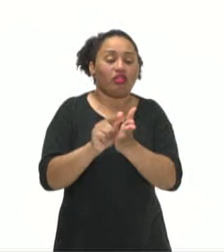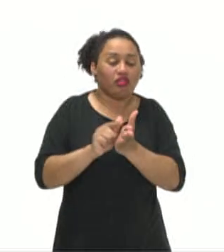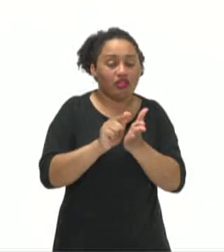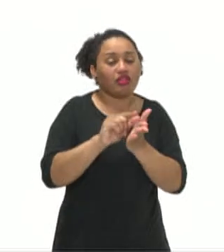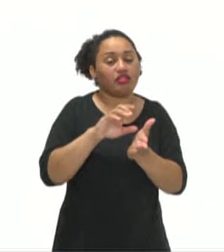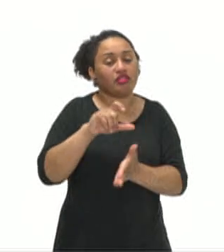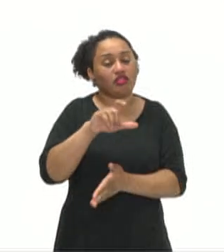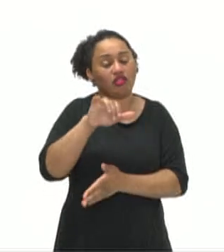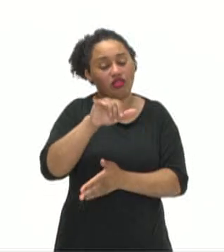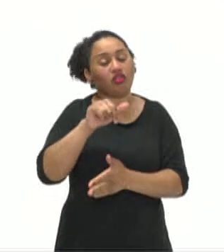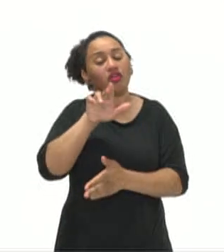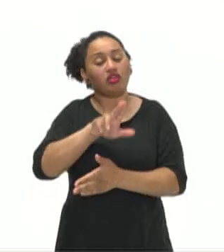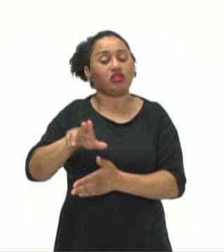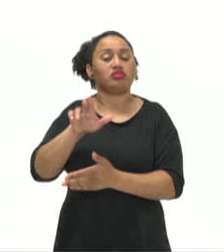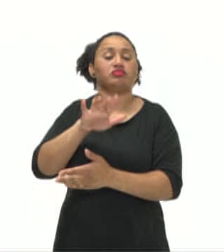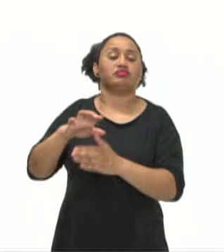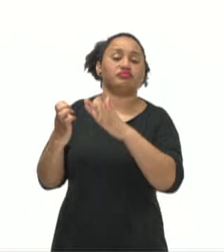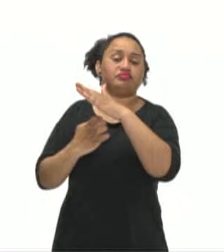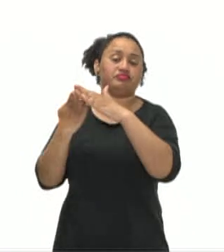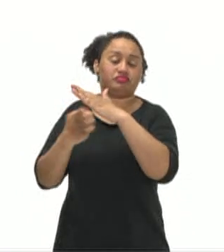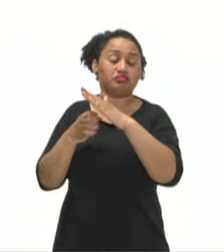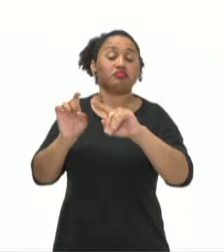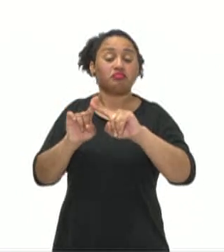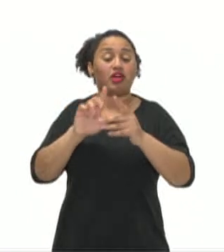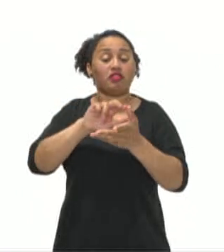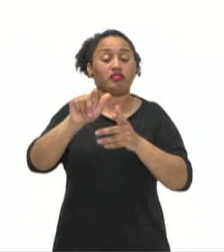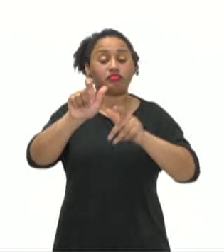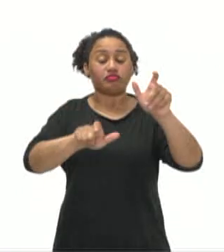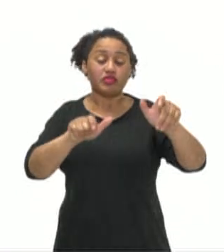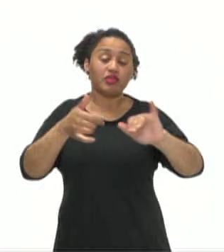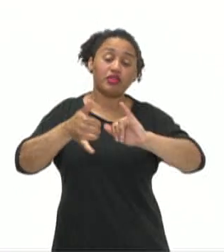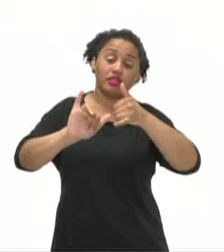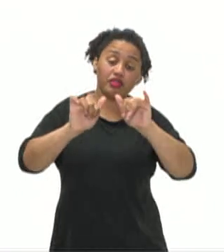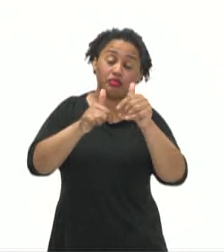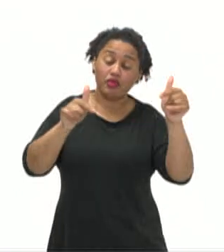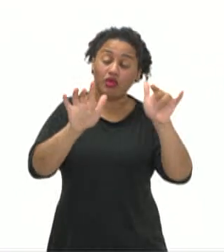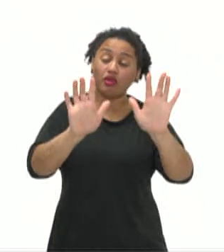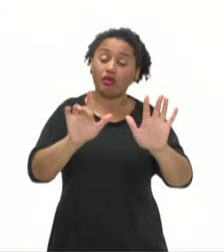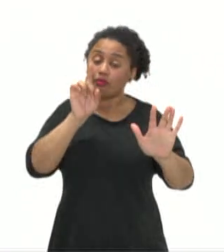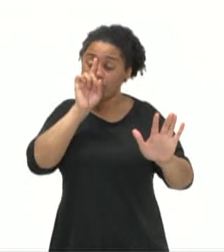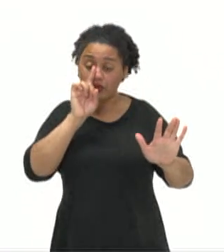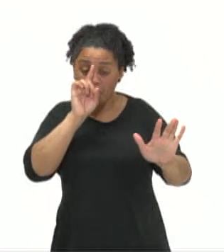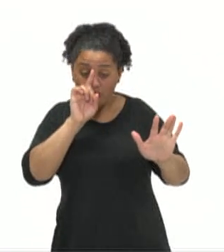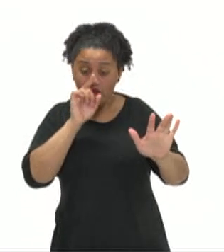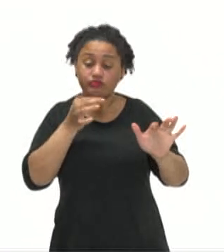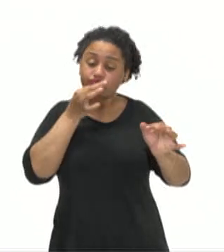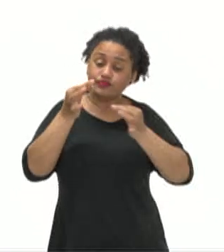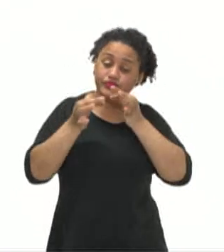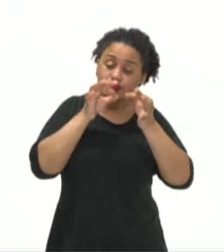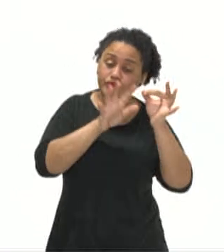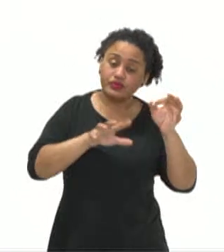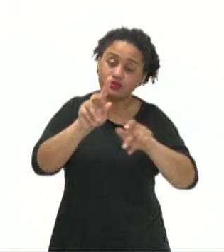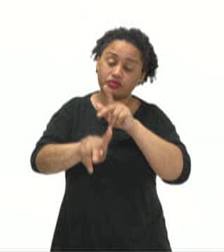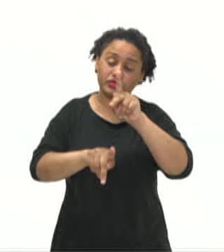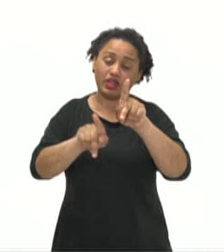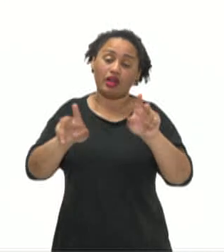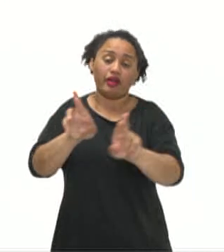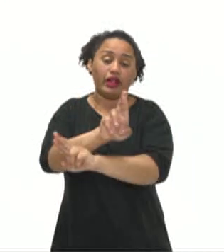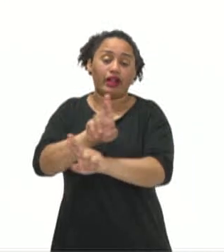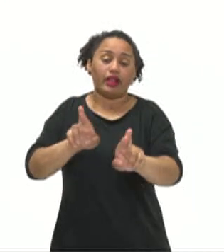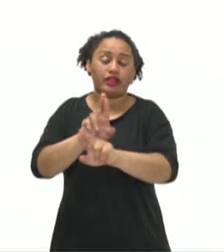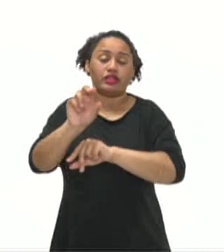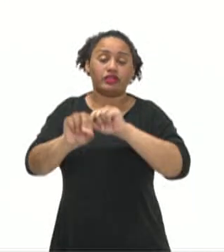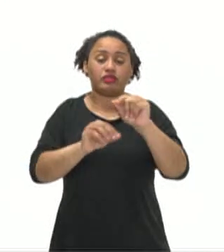uso amplo na indústria. Para muitas pessoas, a química é algo que pode ser perigoso. Na opinião popular, ela está associada